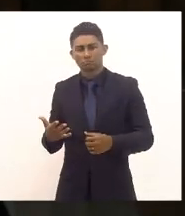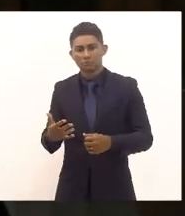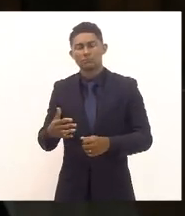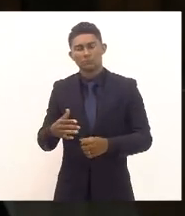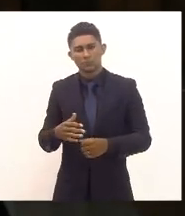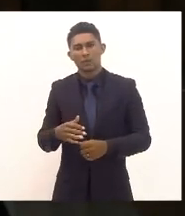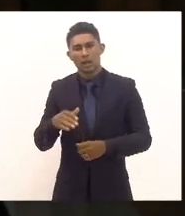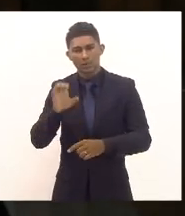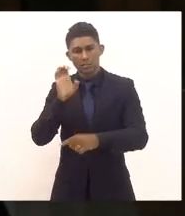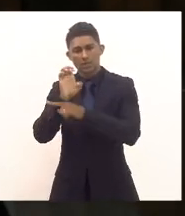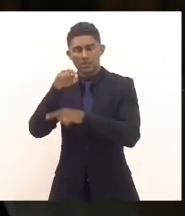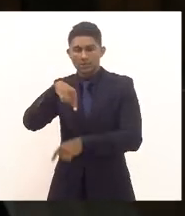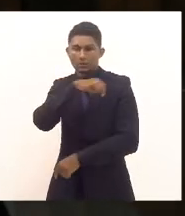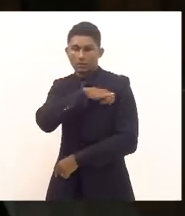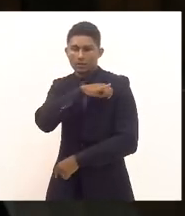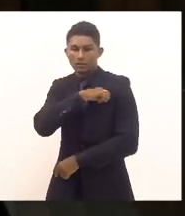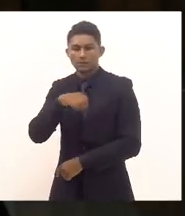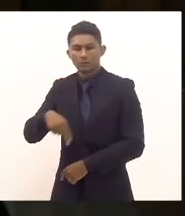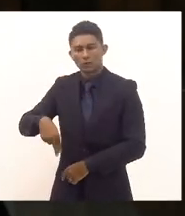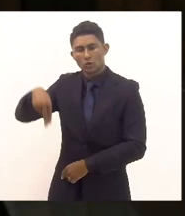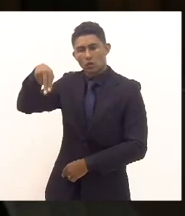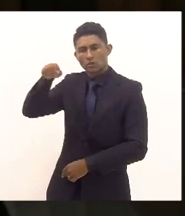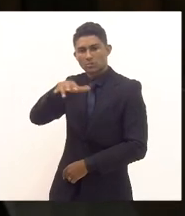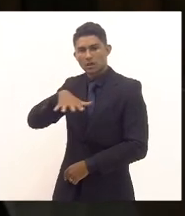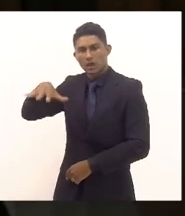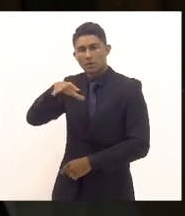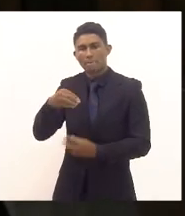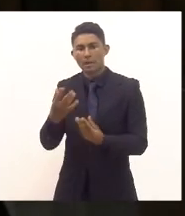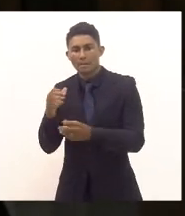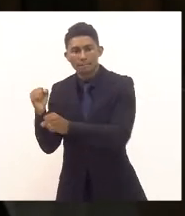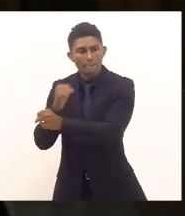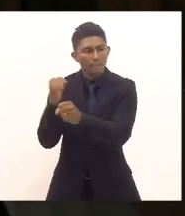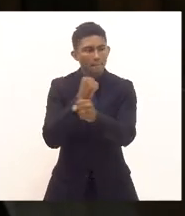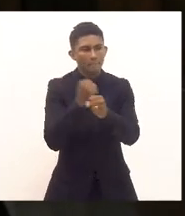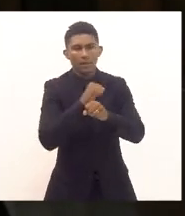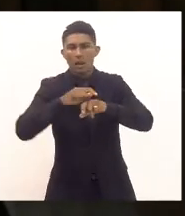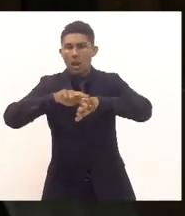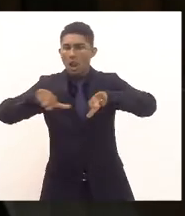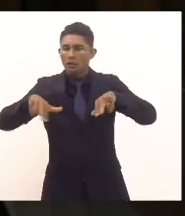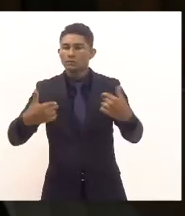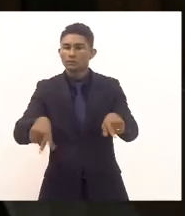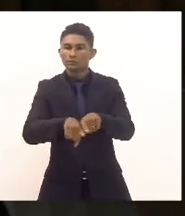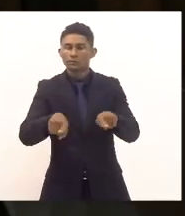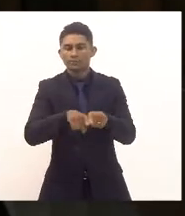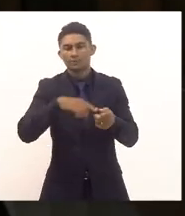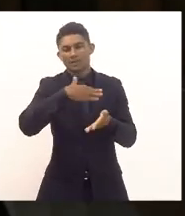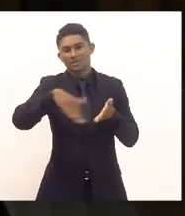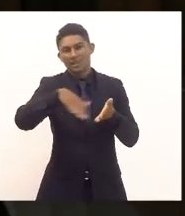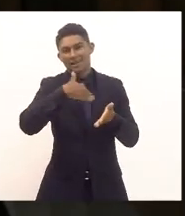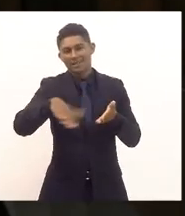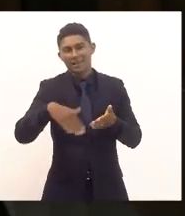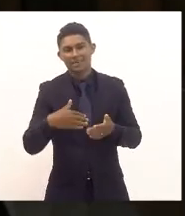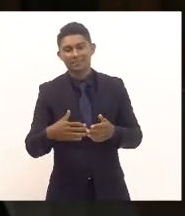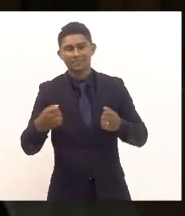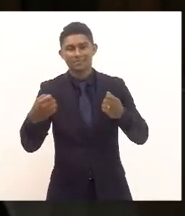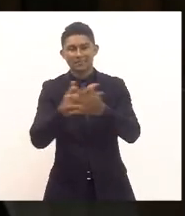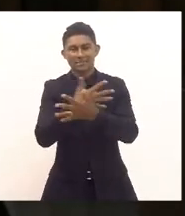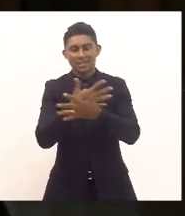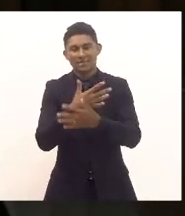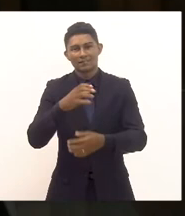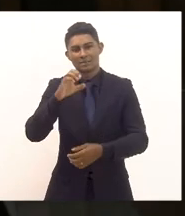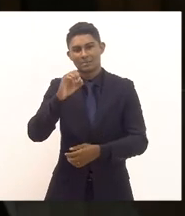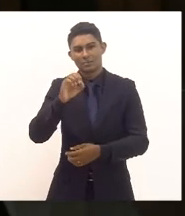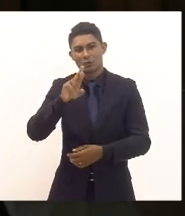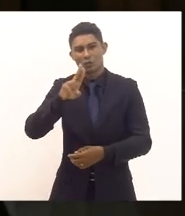do Estado do Rio de Janeiro região norte-noroeste para que as obras saiam ao nosso secretário das cidades Dr